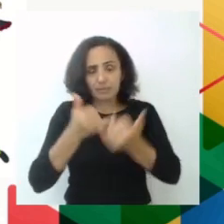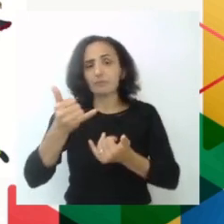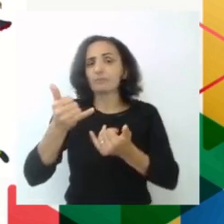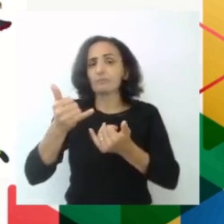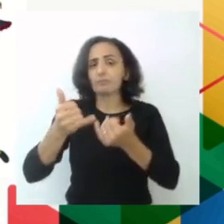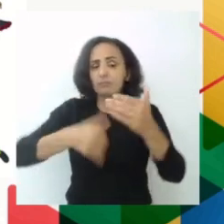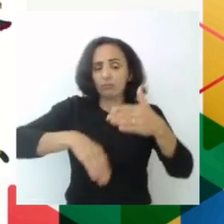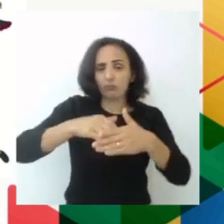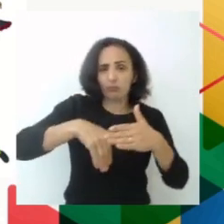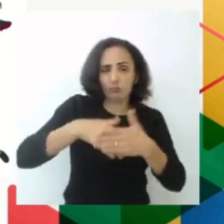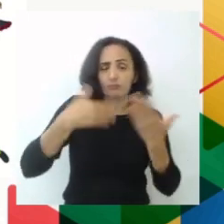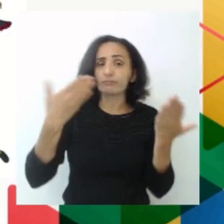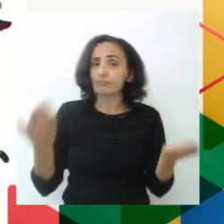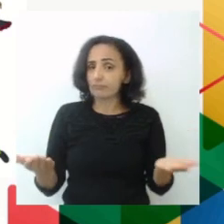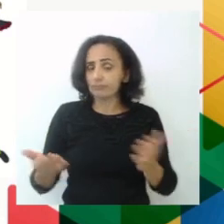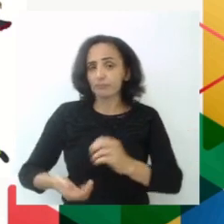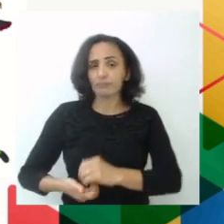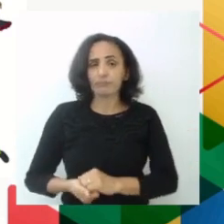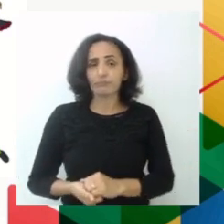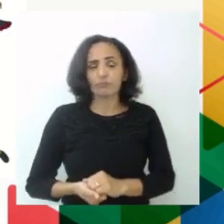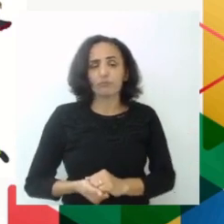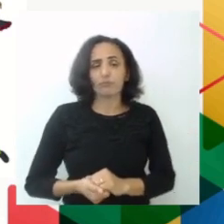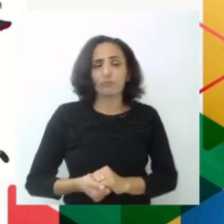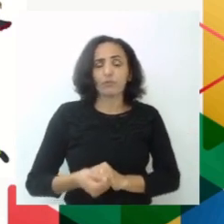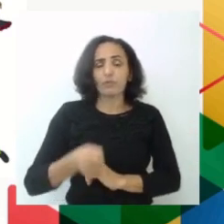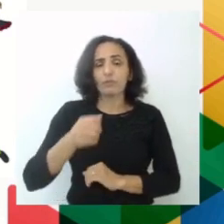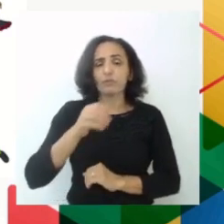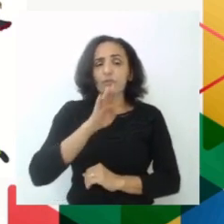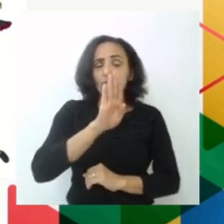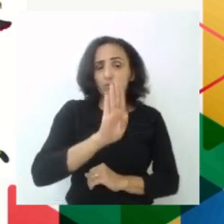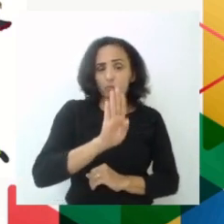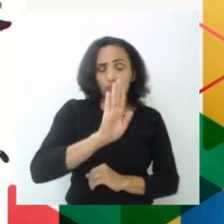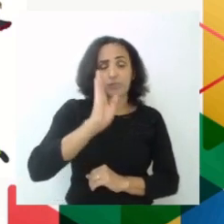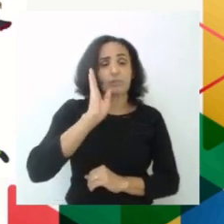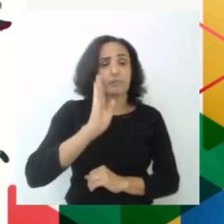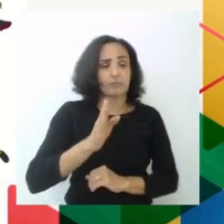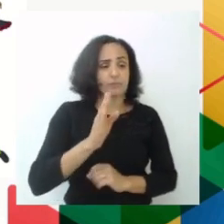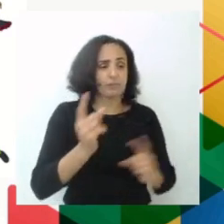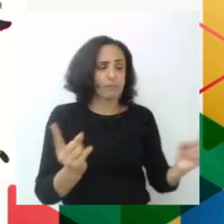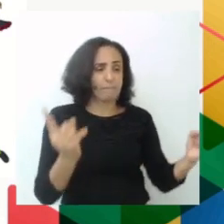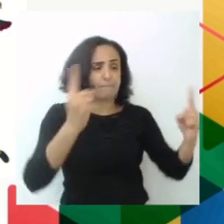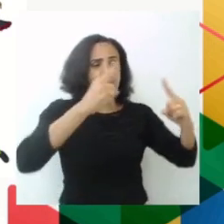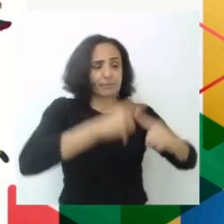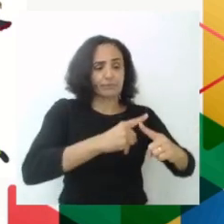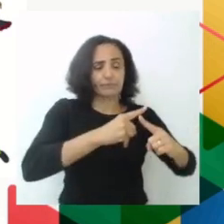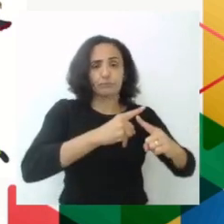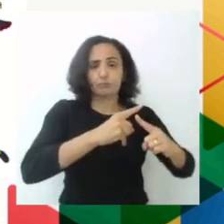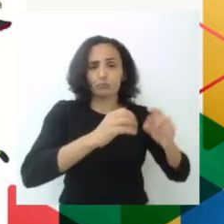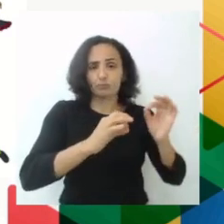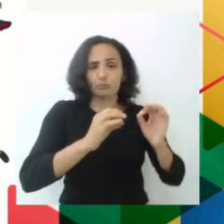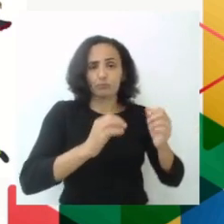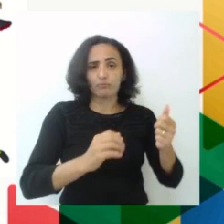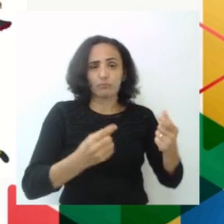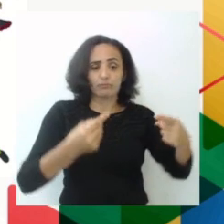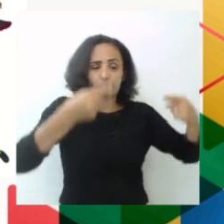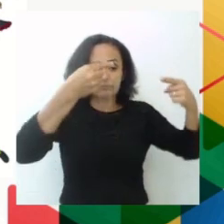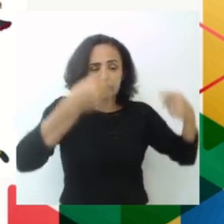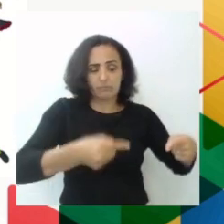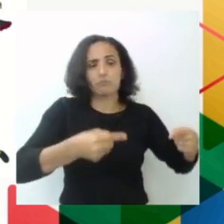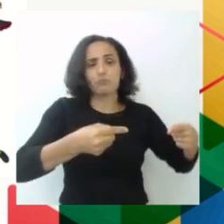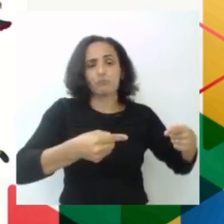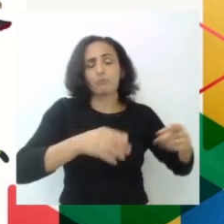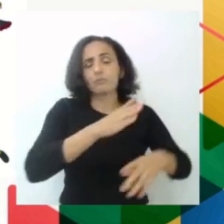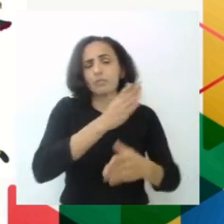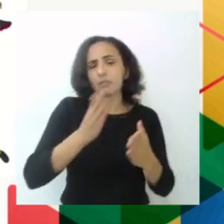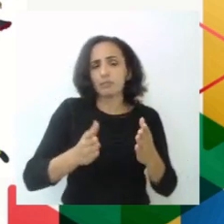B, você vai conseguir formar quantos jogos? Lembrando que o time B já jogou com o time A, você já contou. Então, você vai ter 18 jogos.